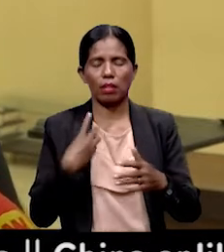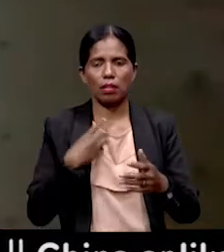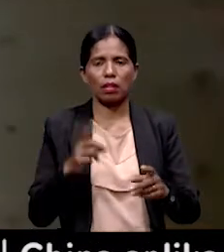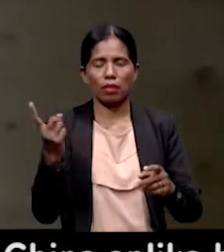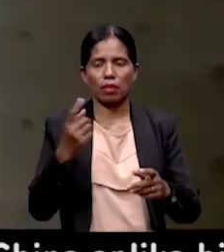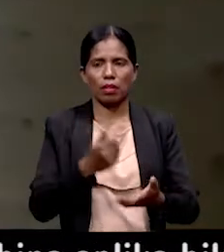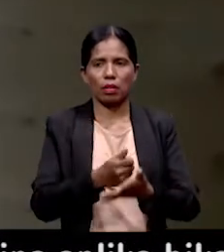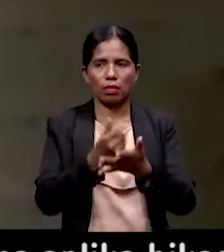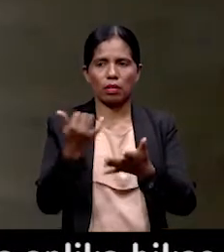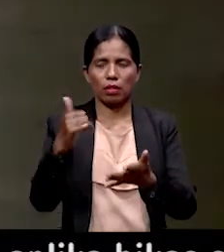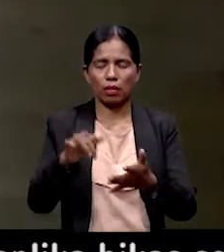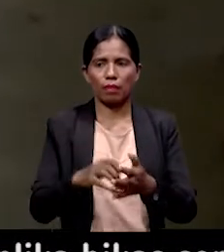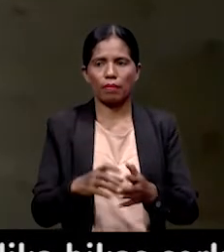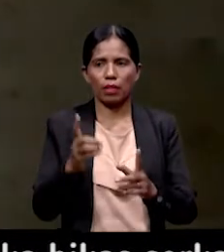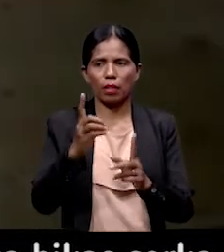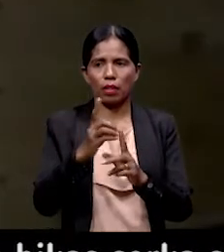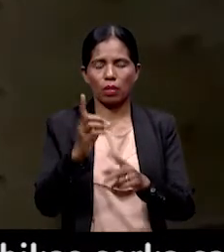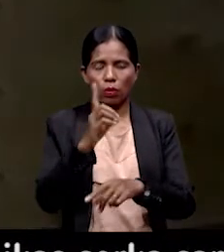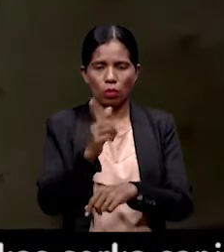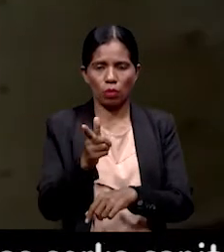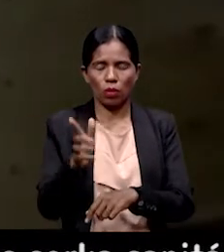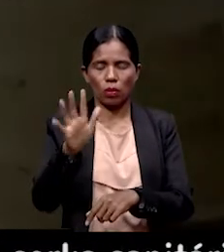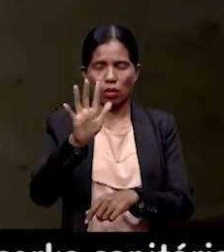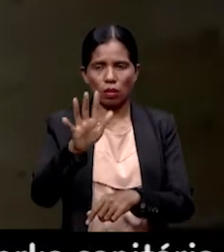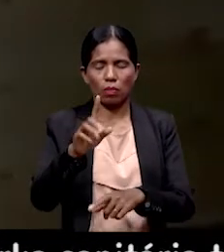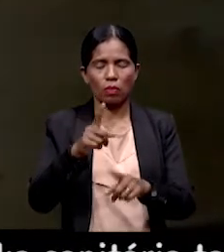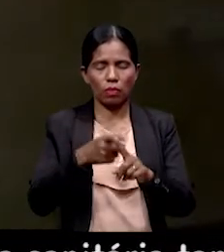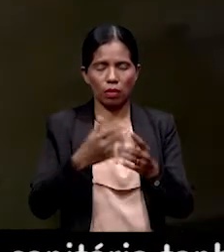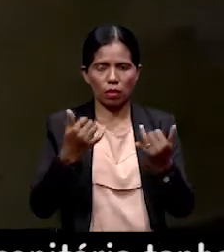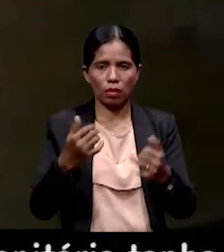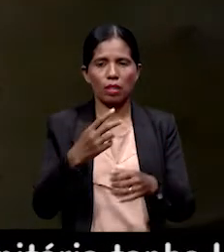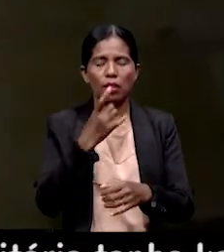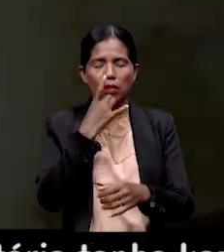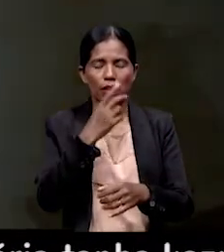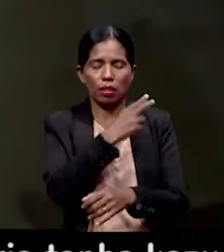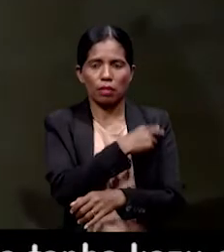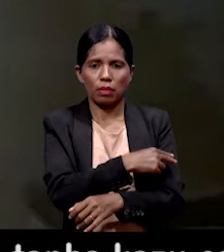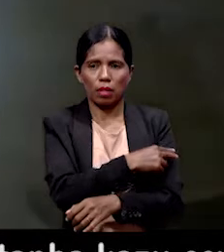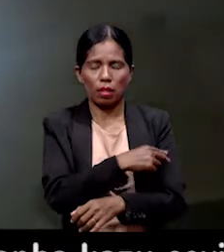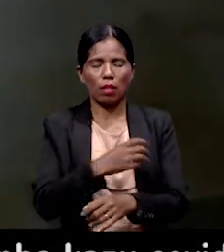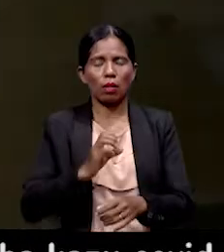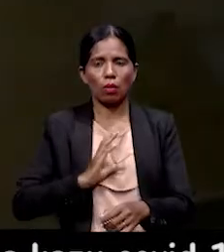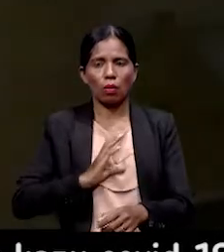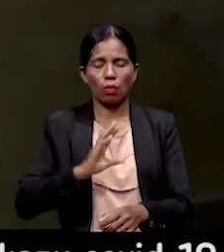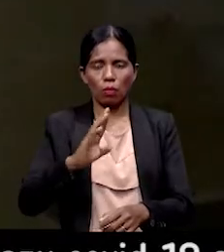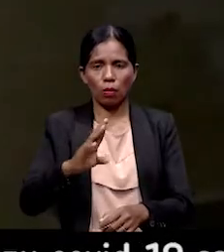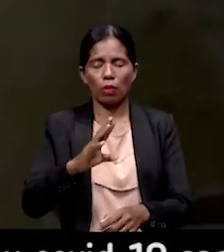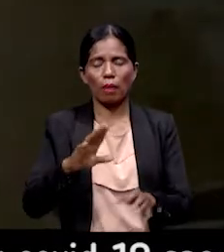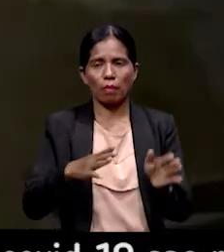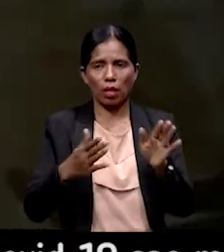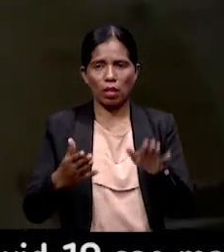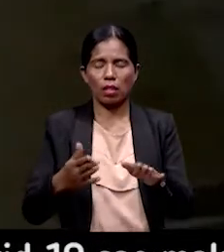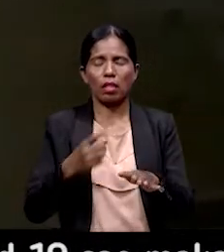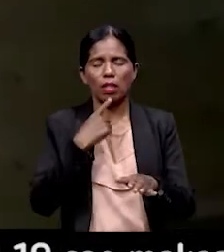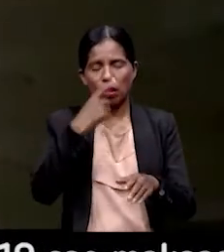sira. Ia loron 2005 fulan ne eletricidade ia Centro Saúde Comoro mate dificulta serviço pessoal saúde